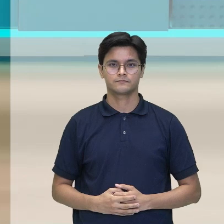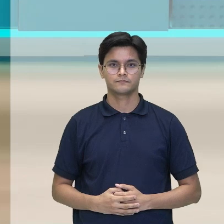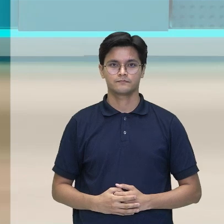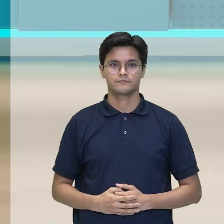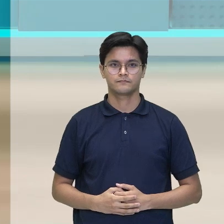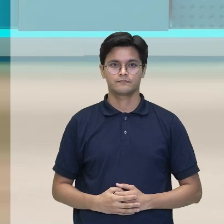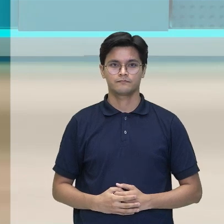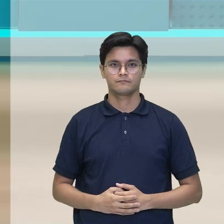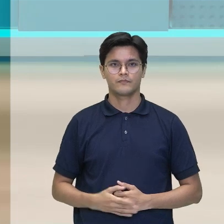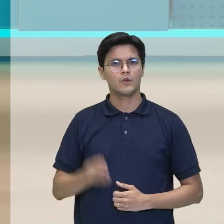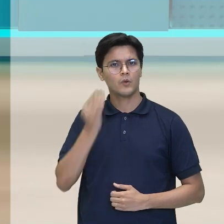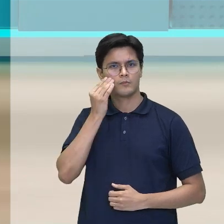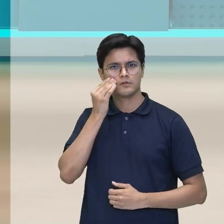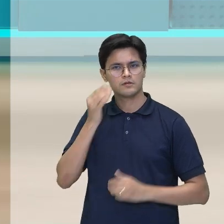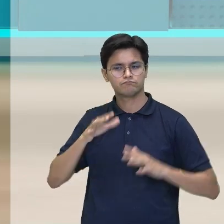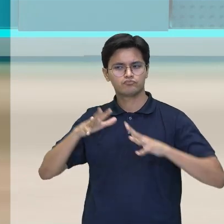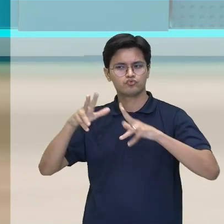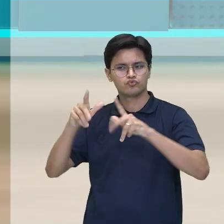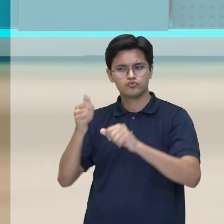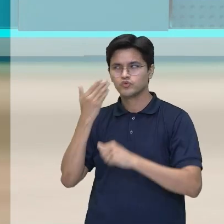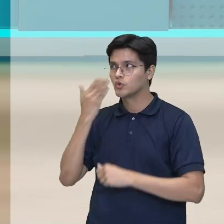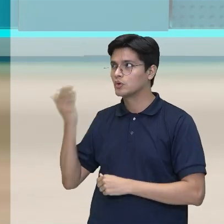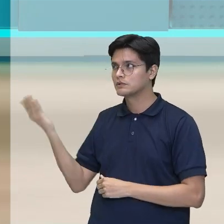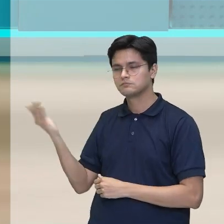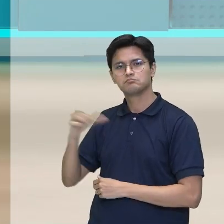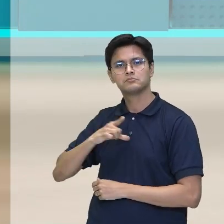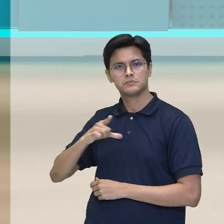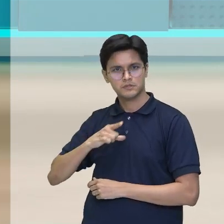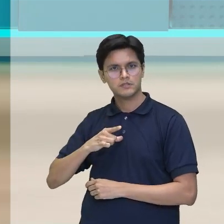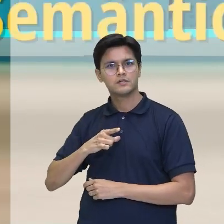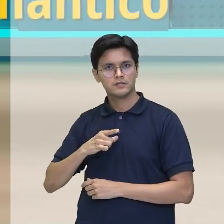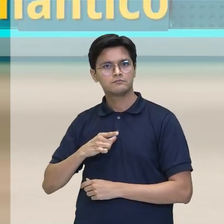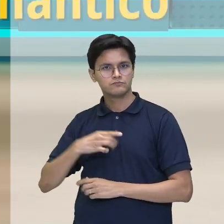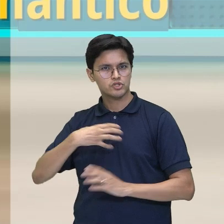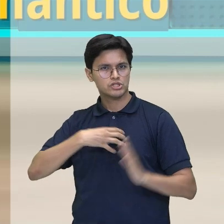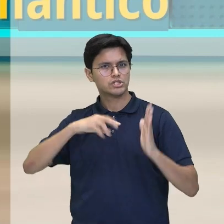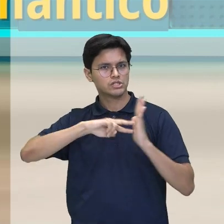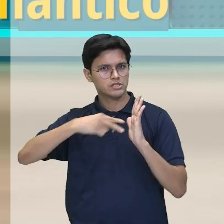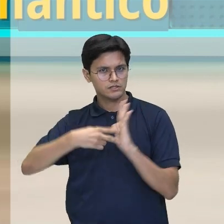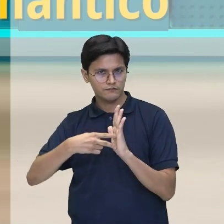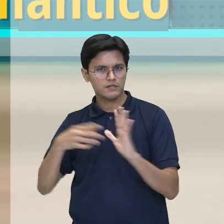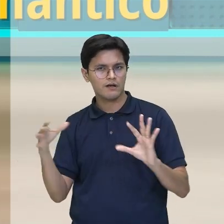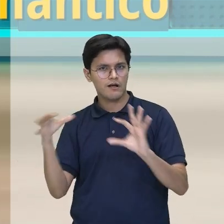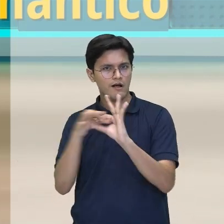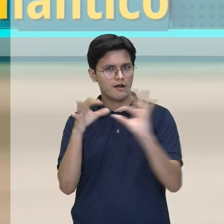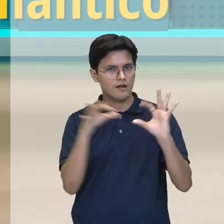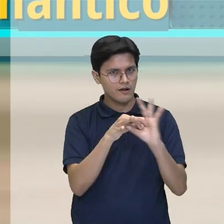Observem que todas elas têm um sentido entre si. Isso é o contexto semântico.